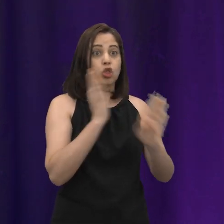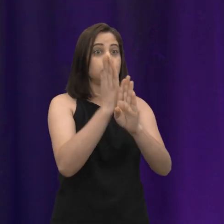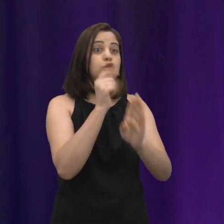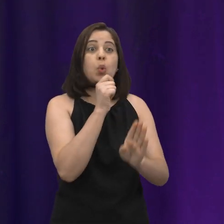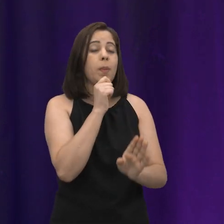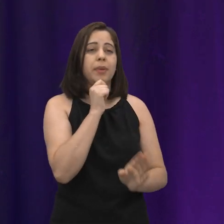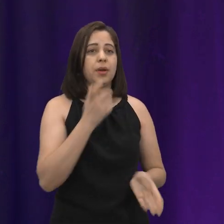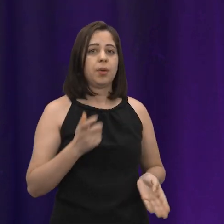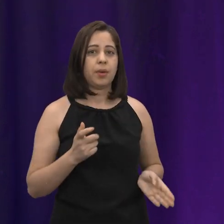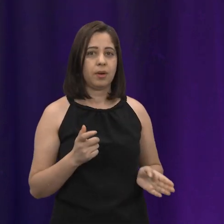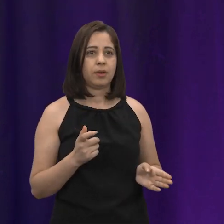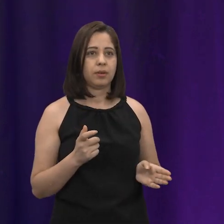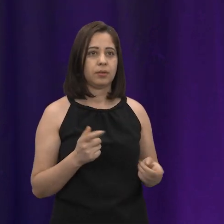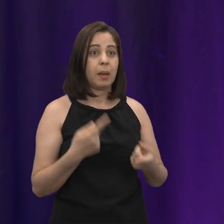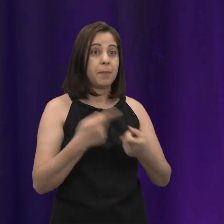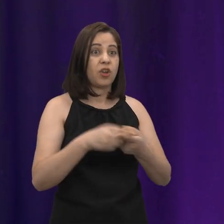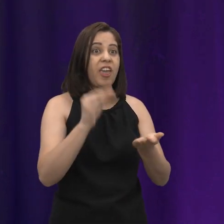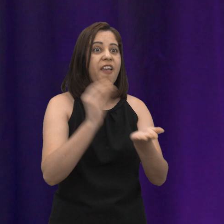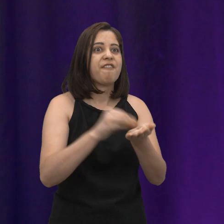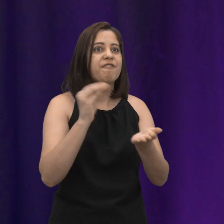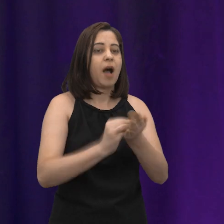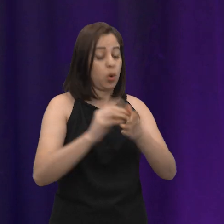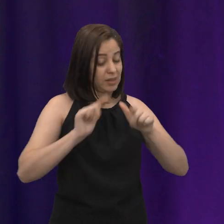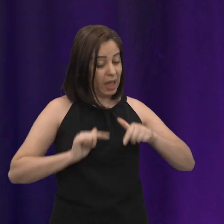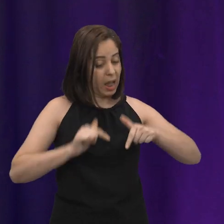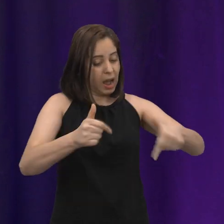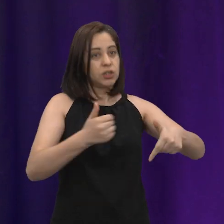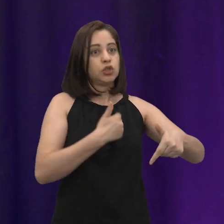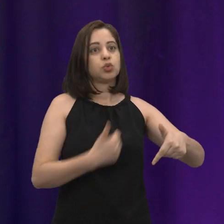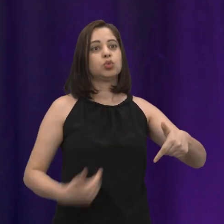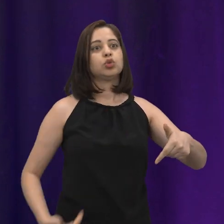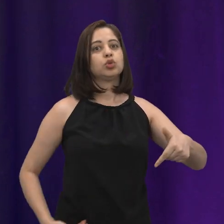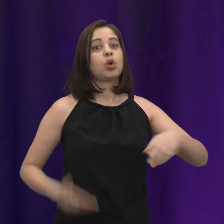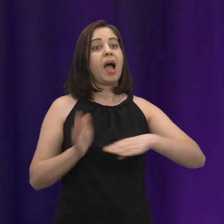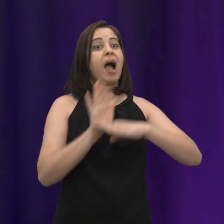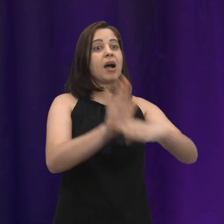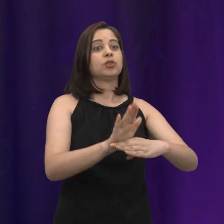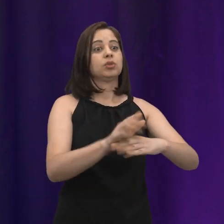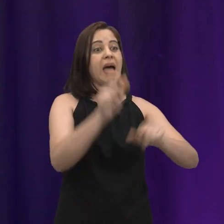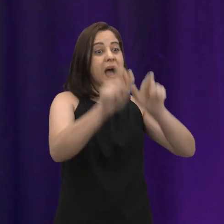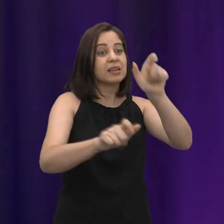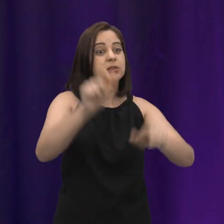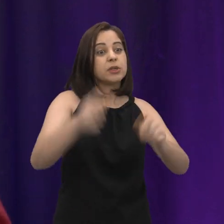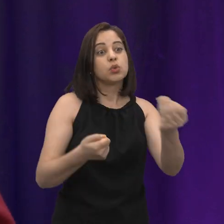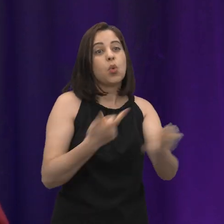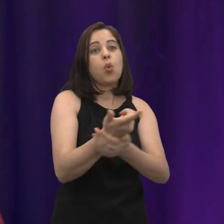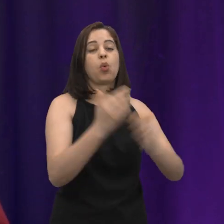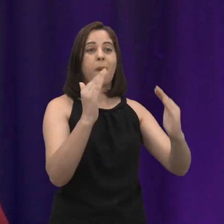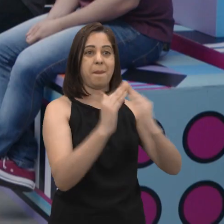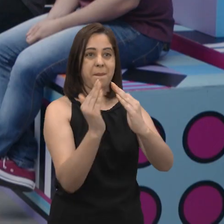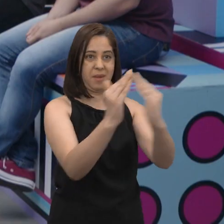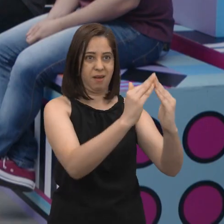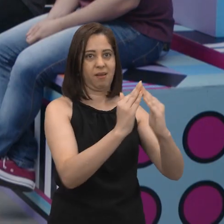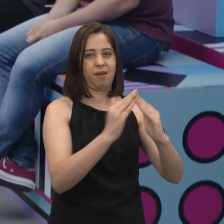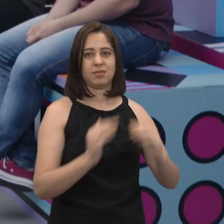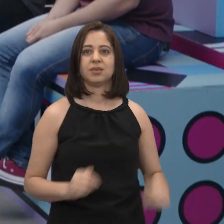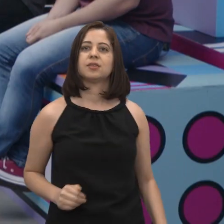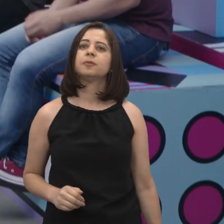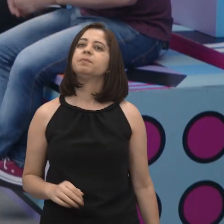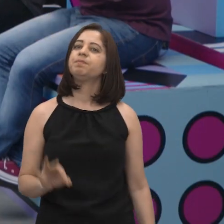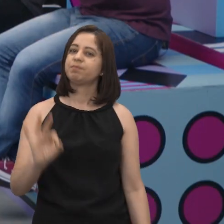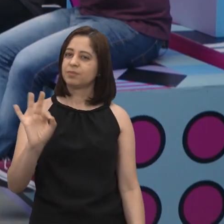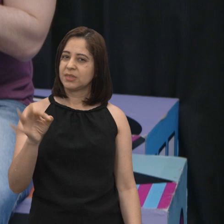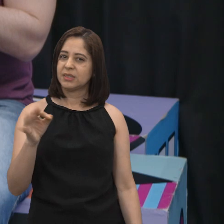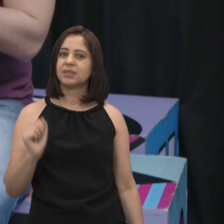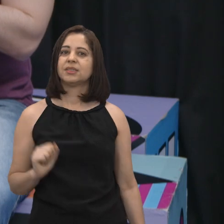Vida, uma política habitacional claramente estabelecida para o município. A gente acaba usando muito isso, né,